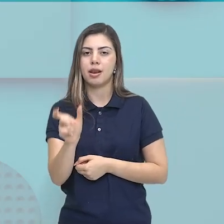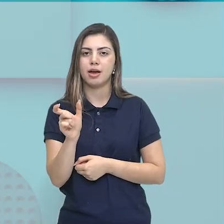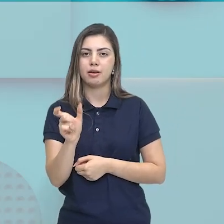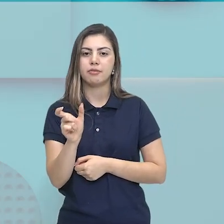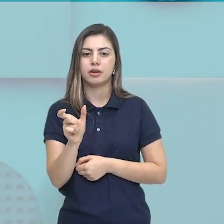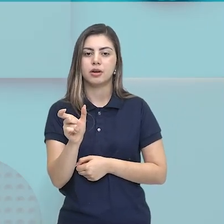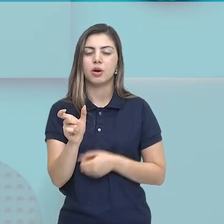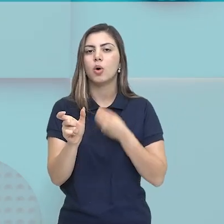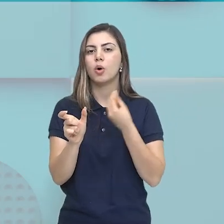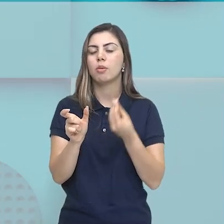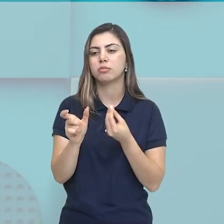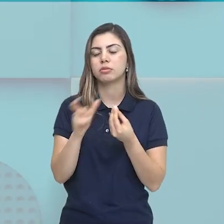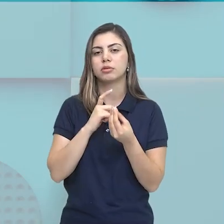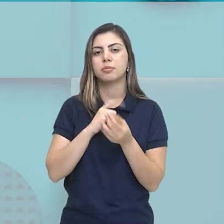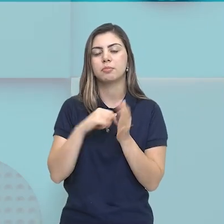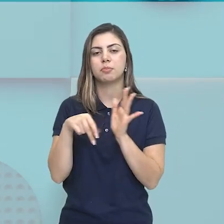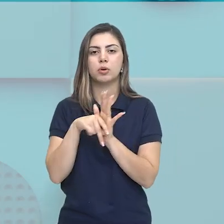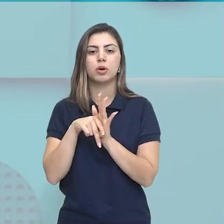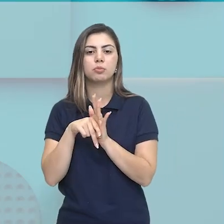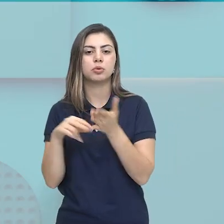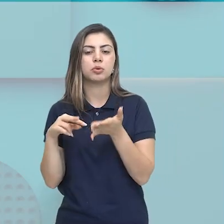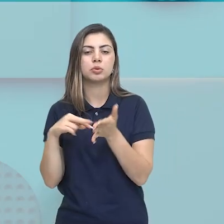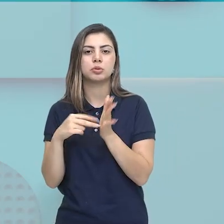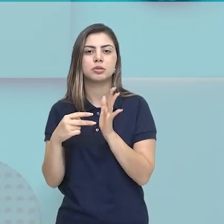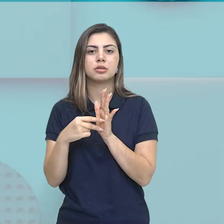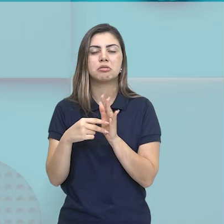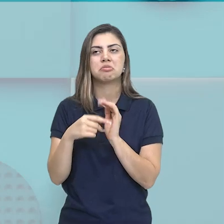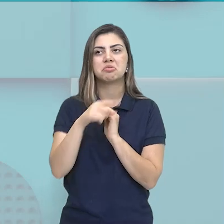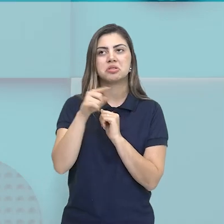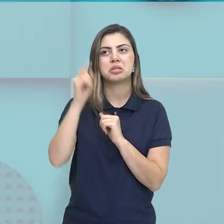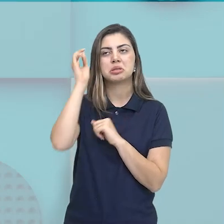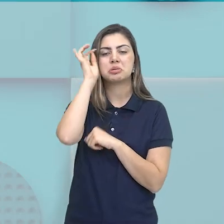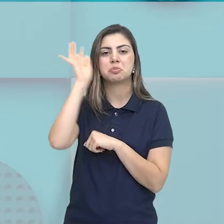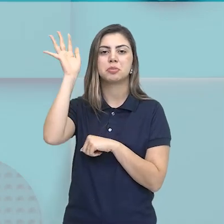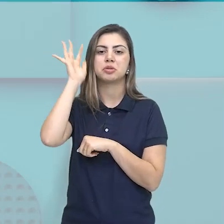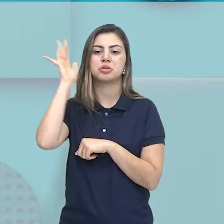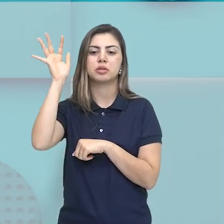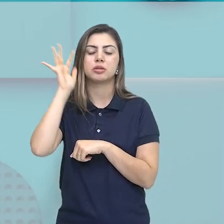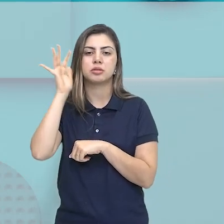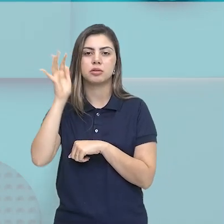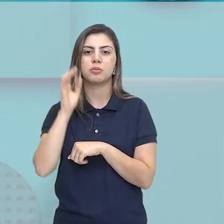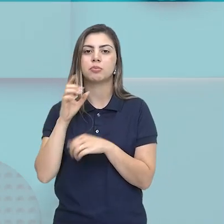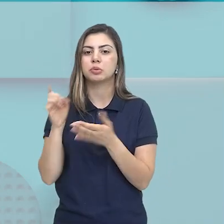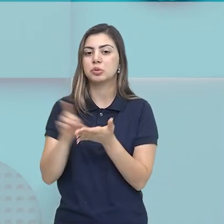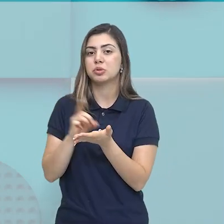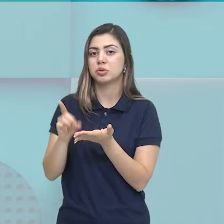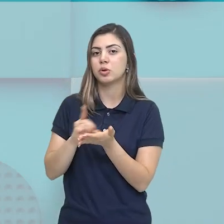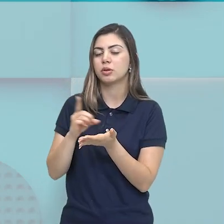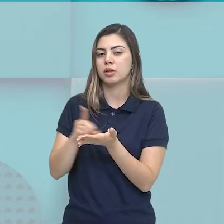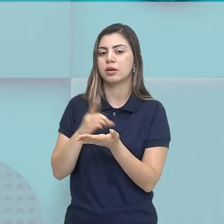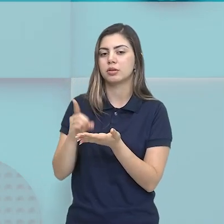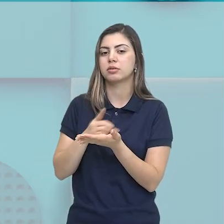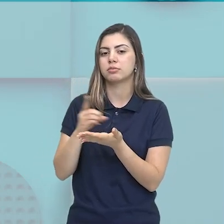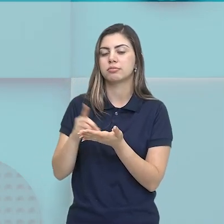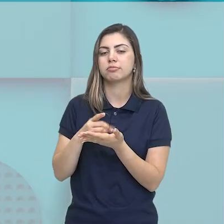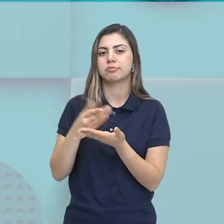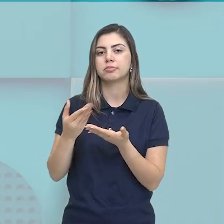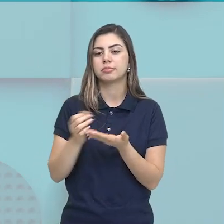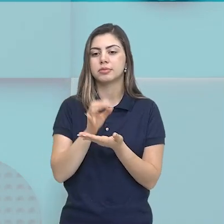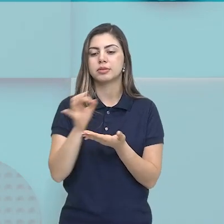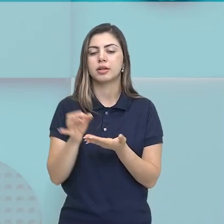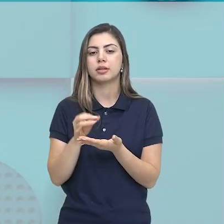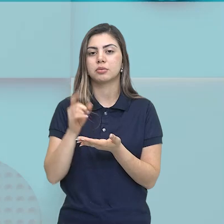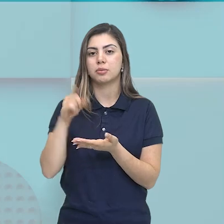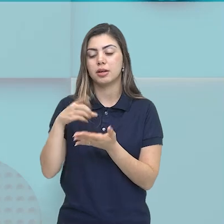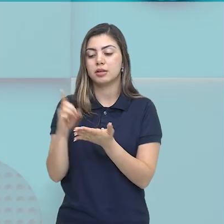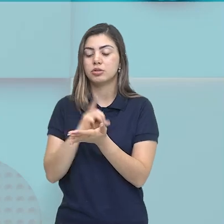vai vir no seu sentido, né? Na sua imaginação. Aí você sempre vai vir a primeira, no